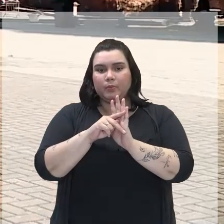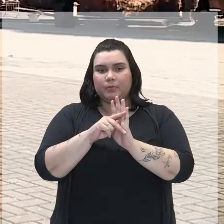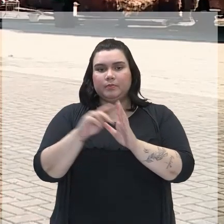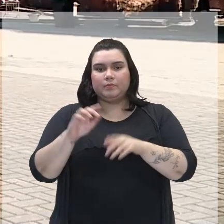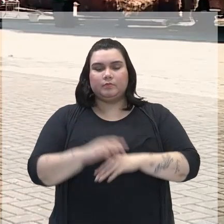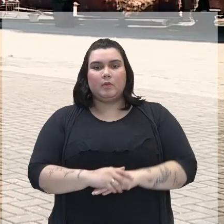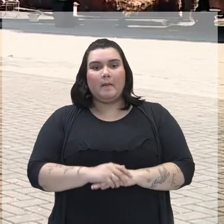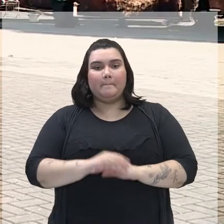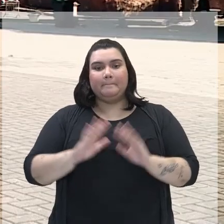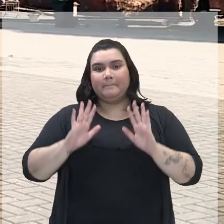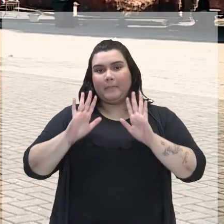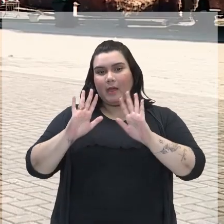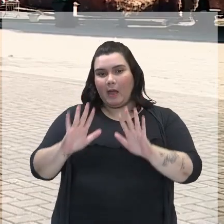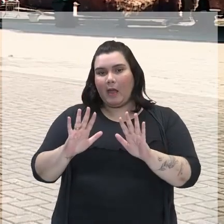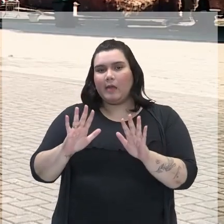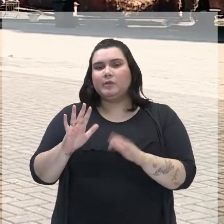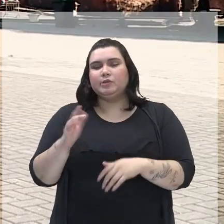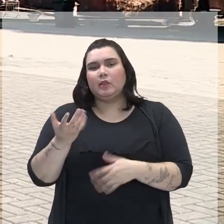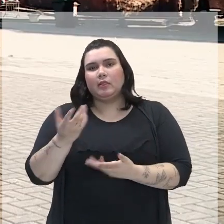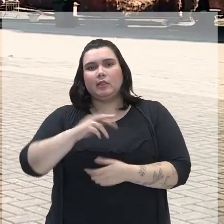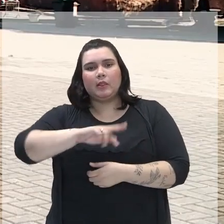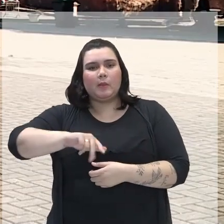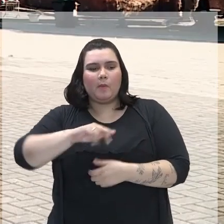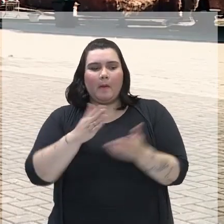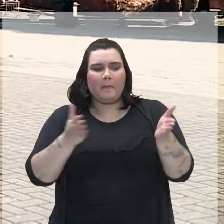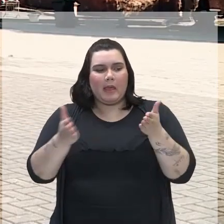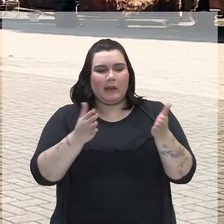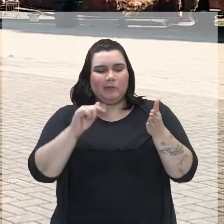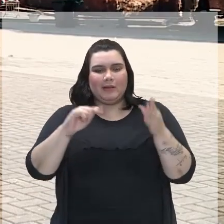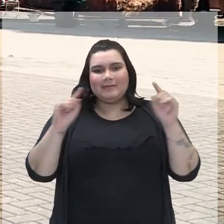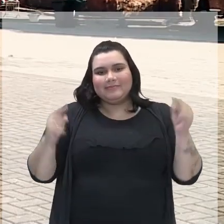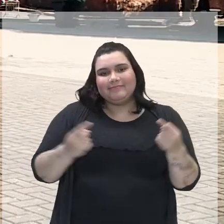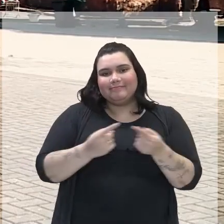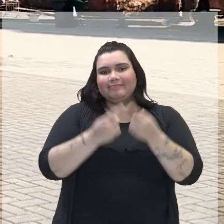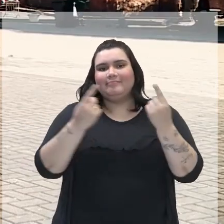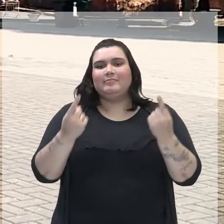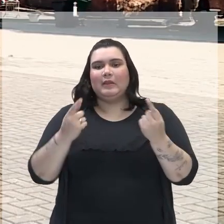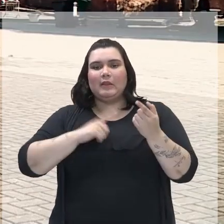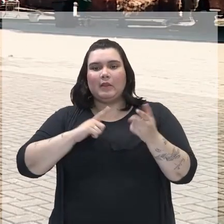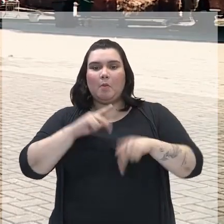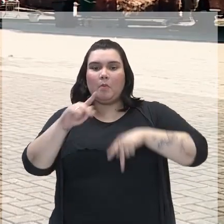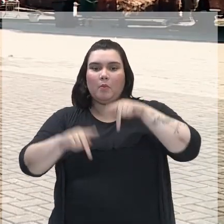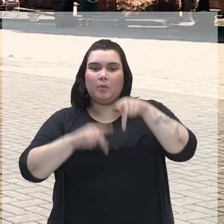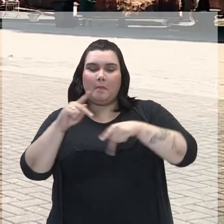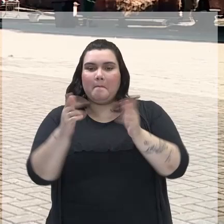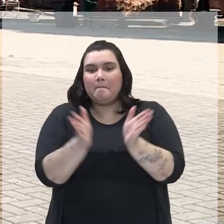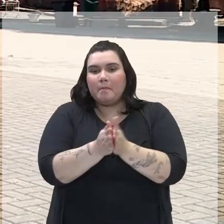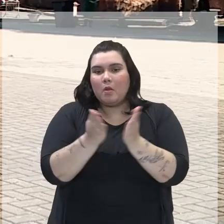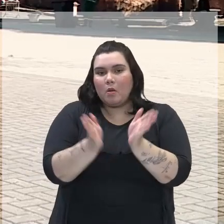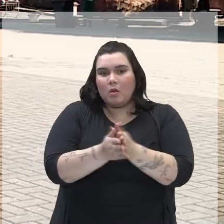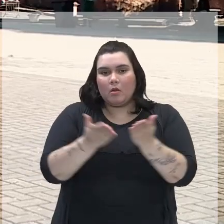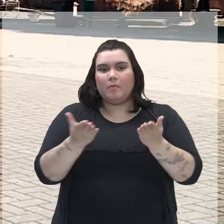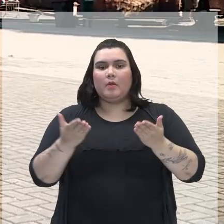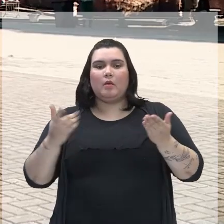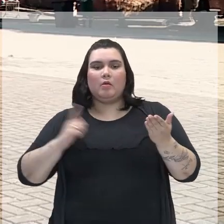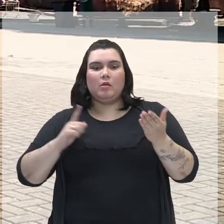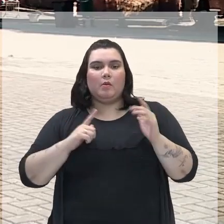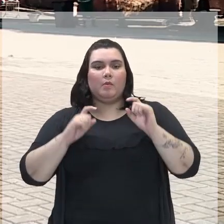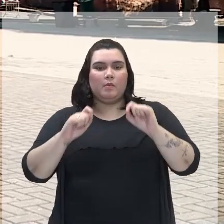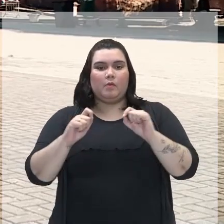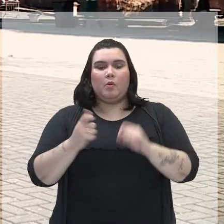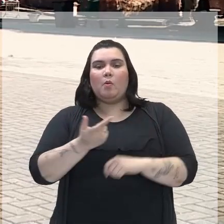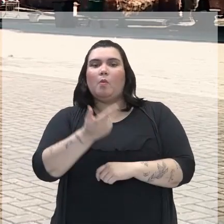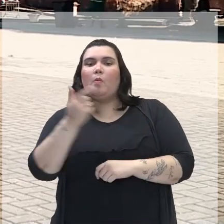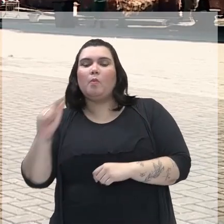Claro que isso não condizia muito com o momento, né, em que se vivia uma população mais empobrecida, em contraste com uma outra